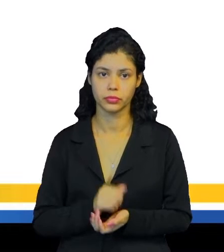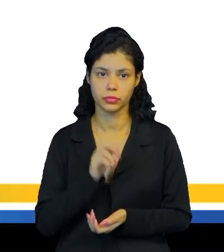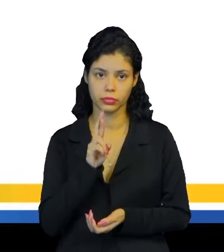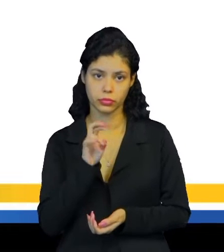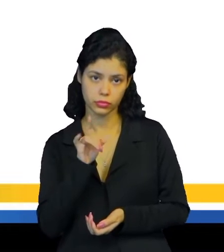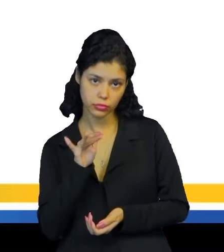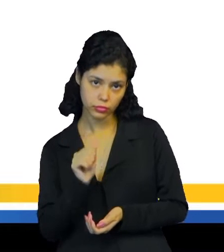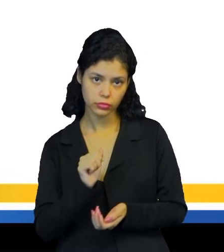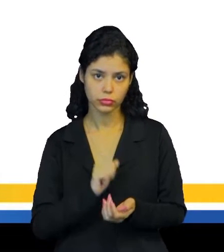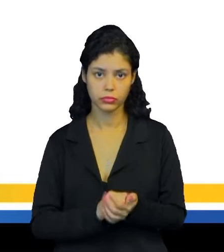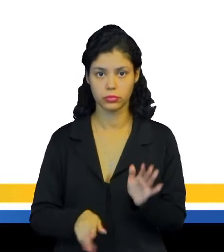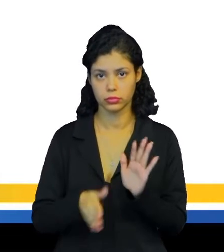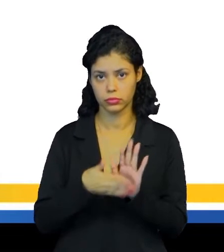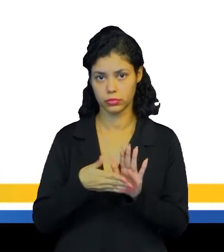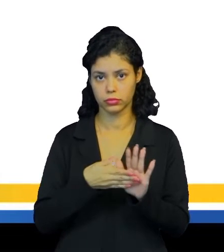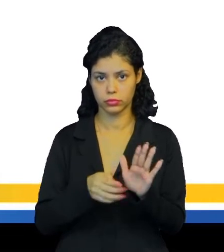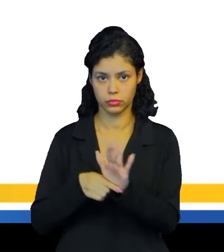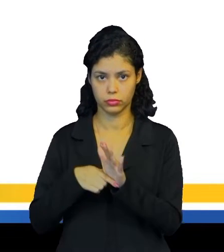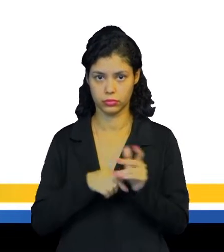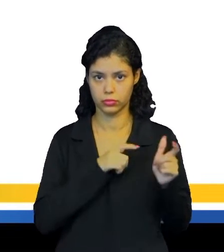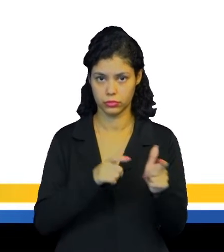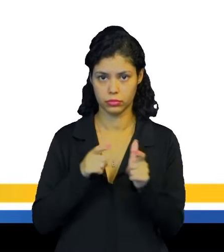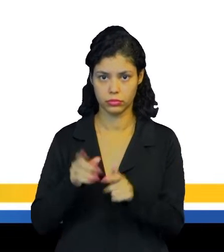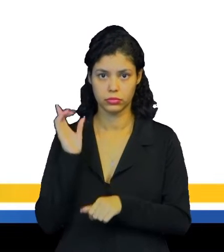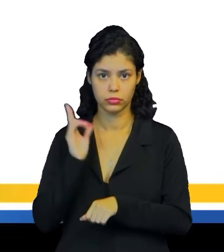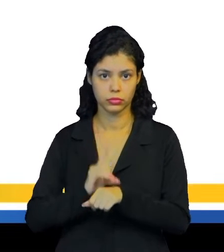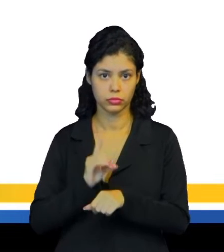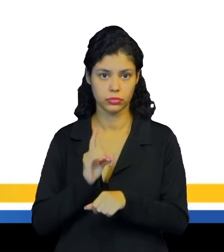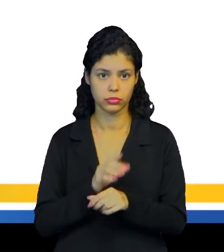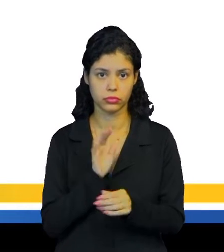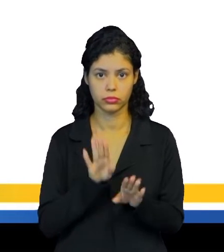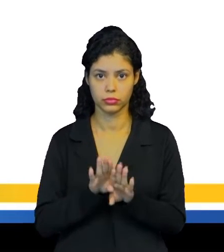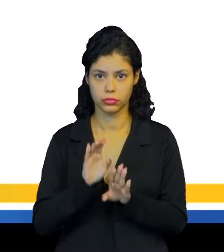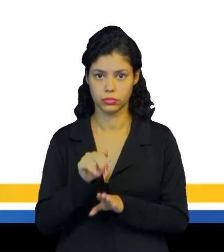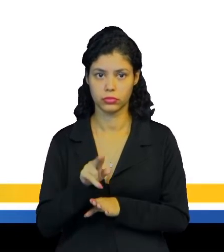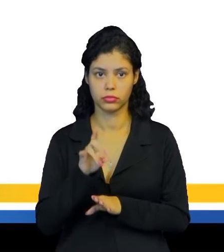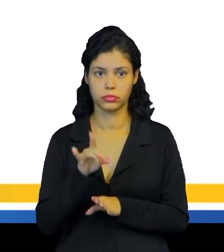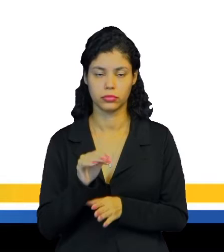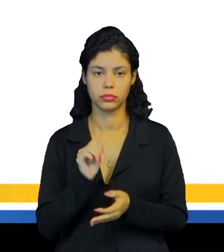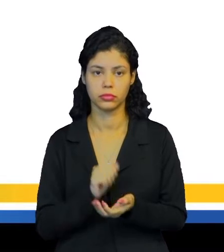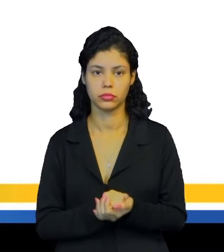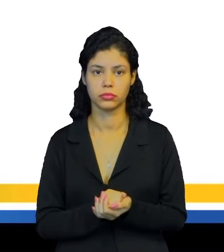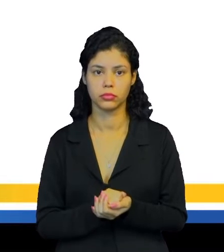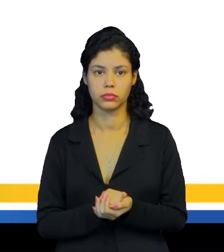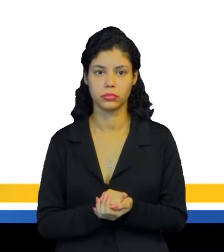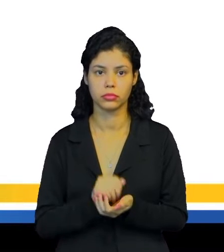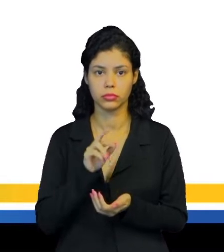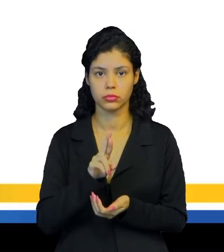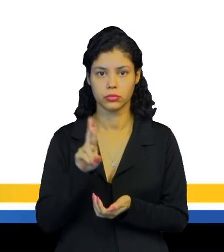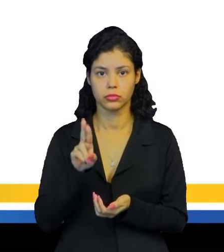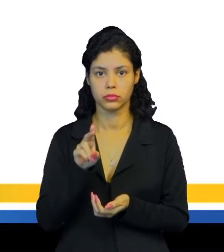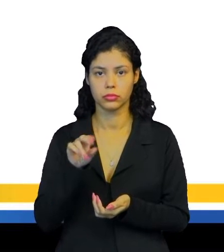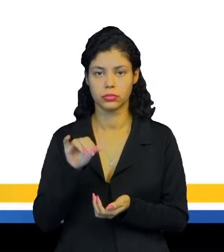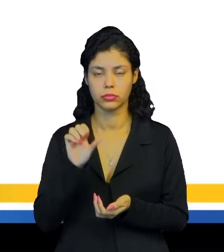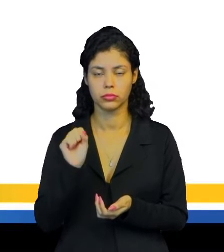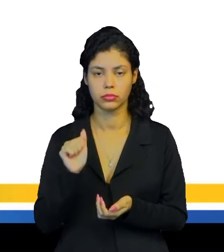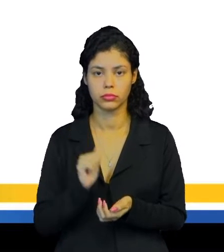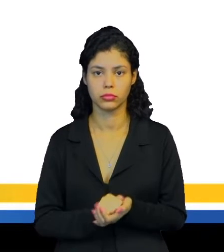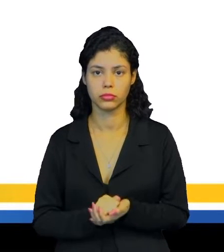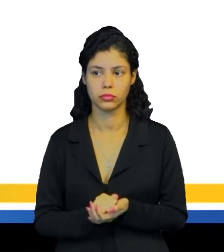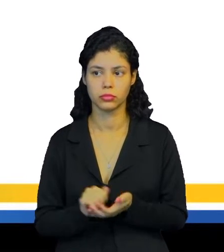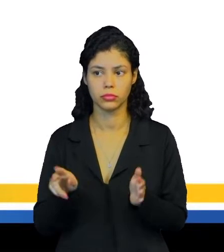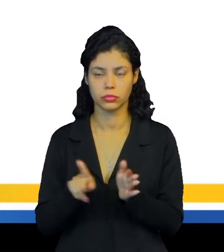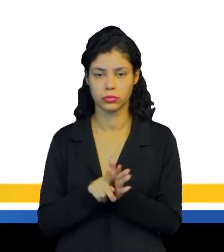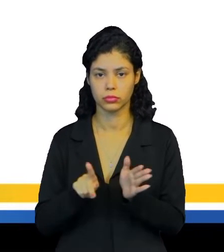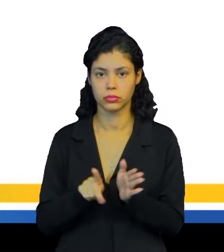realista propõe um novo espaço para o diretor e o encenador, né? O russo Konstantin